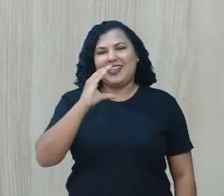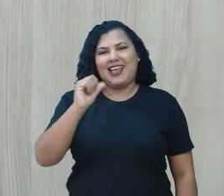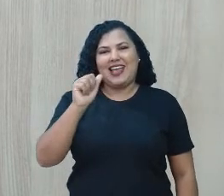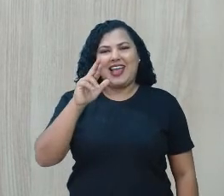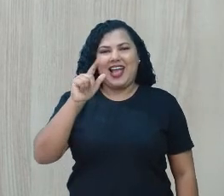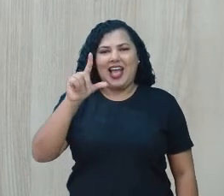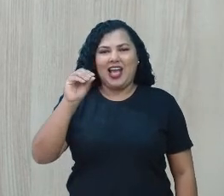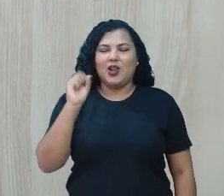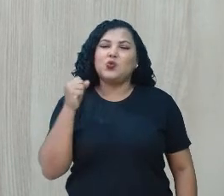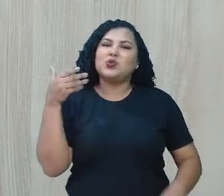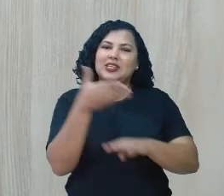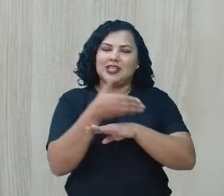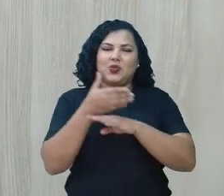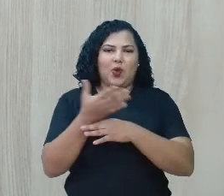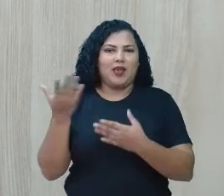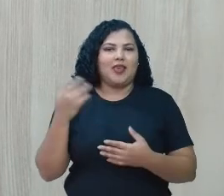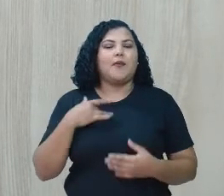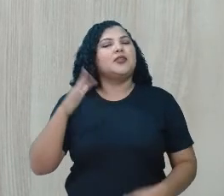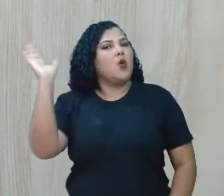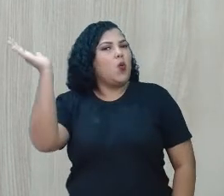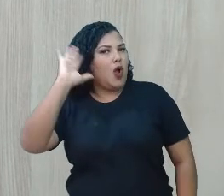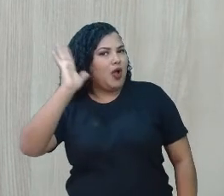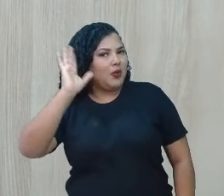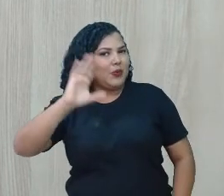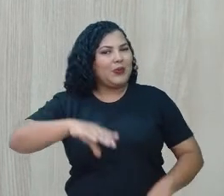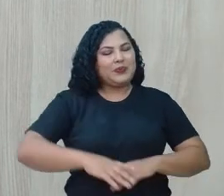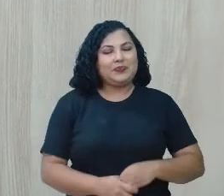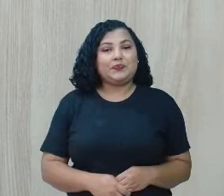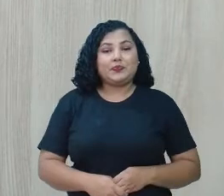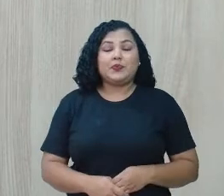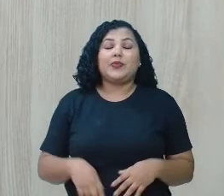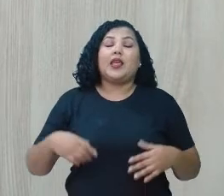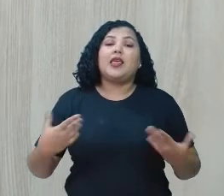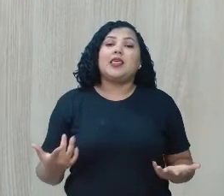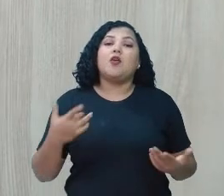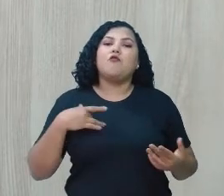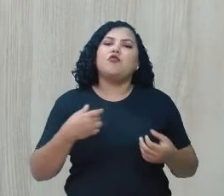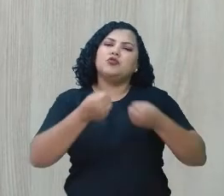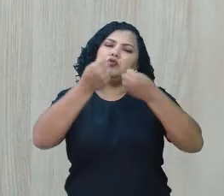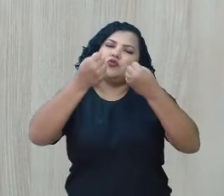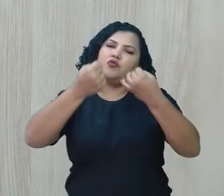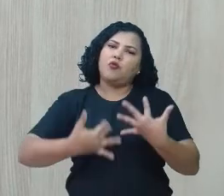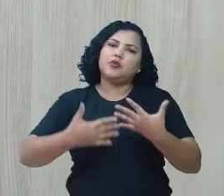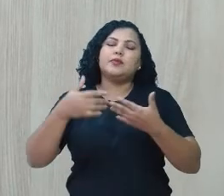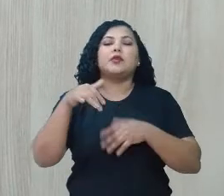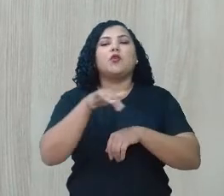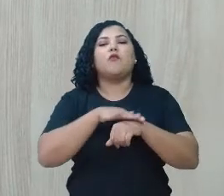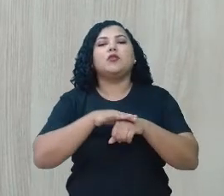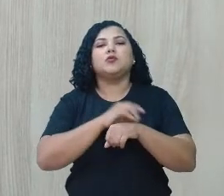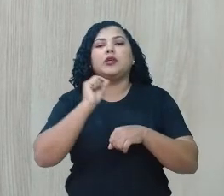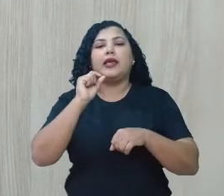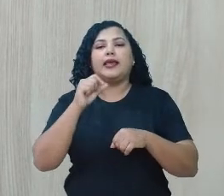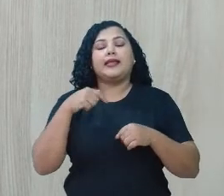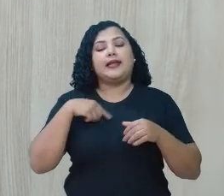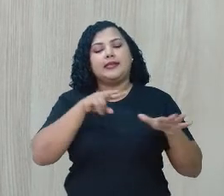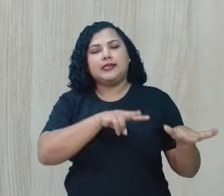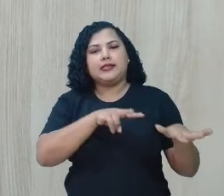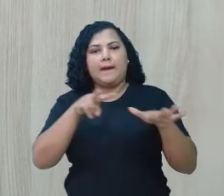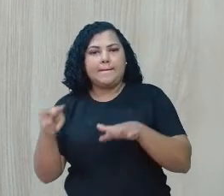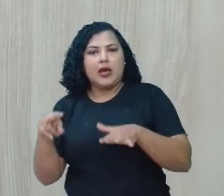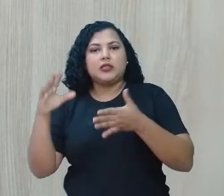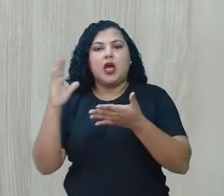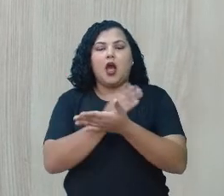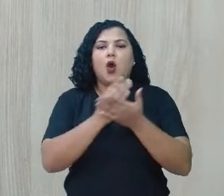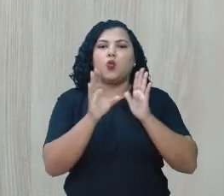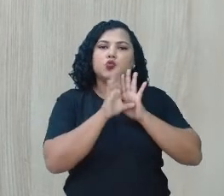entrou aqui mandando um alô, tá certo? E eu fui comentando com eles aqui, Pedro, que durante essa semana, né, os